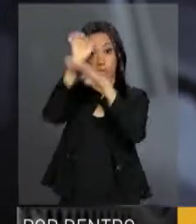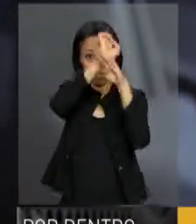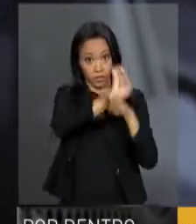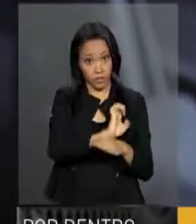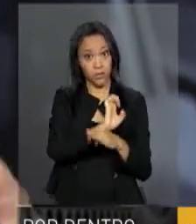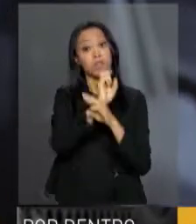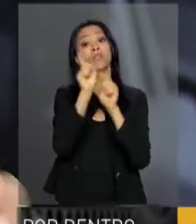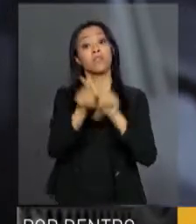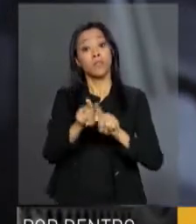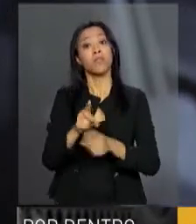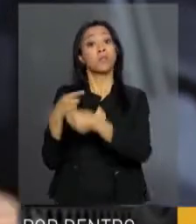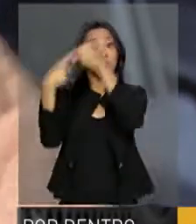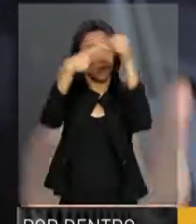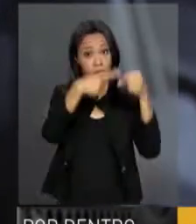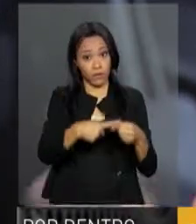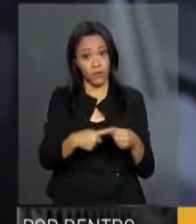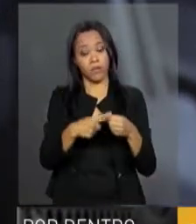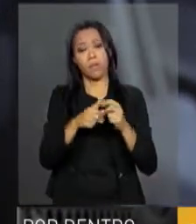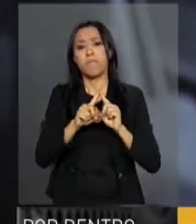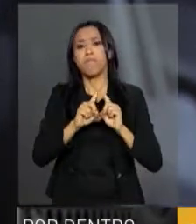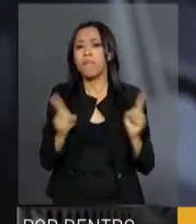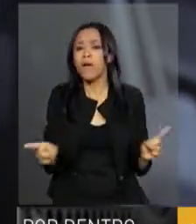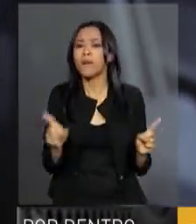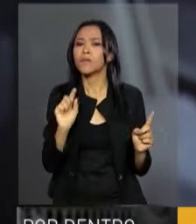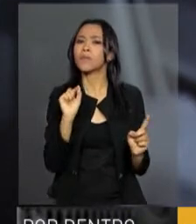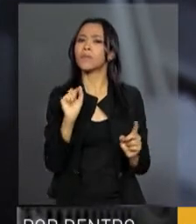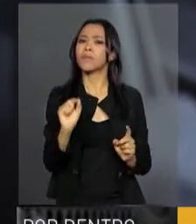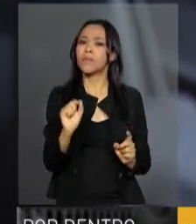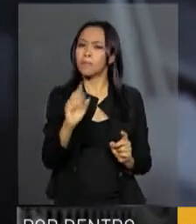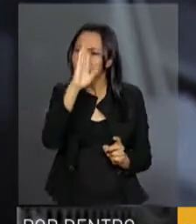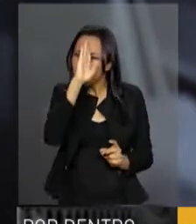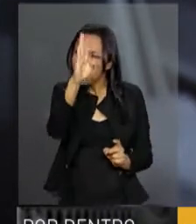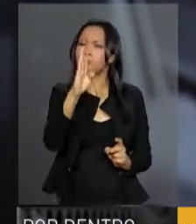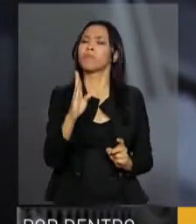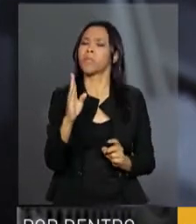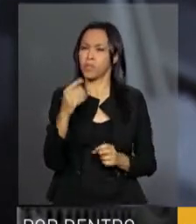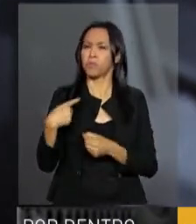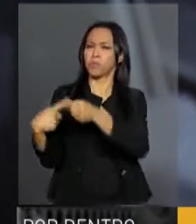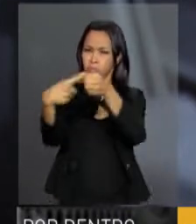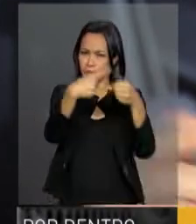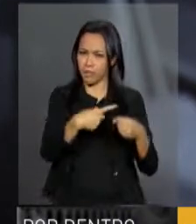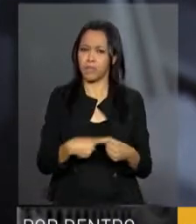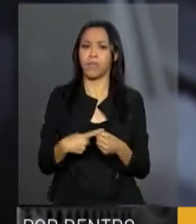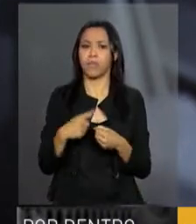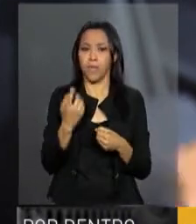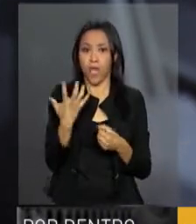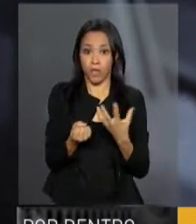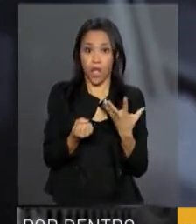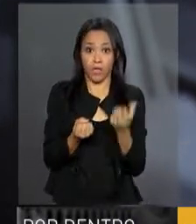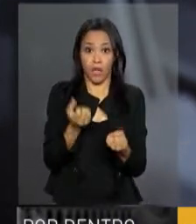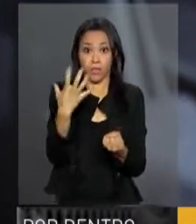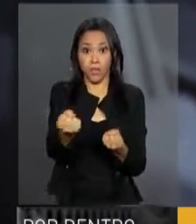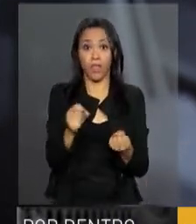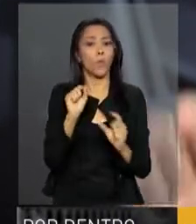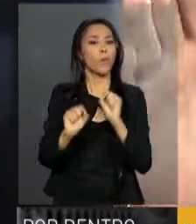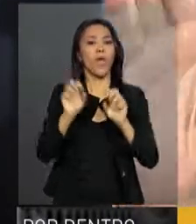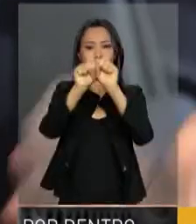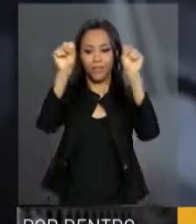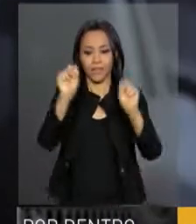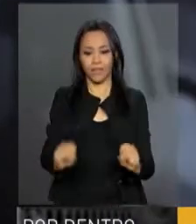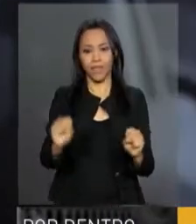os municípios e estados, mas preferencialmente para municípios que aderirem ao Sistema Nacional de